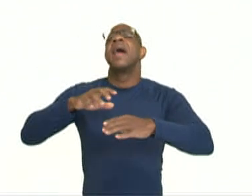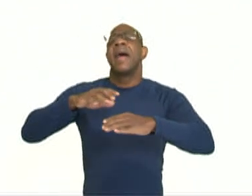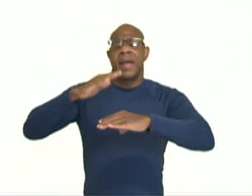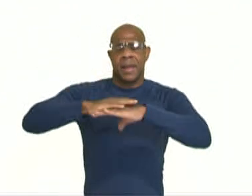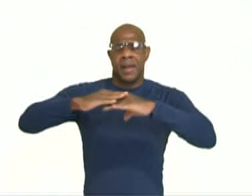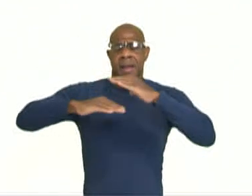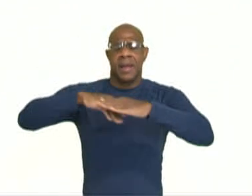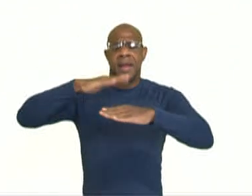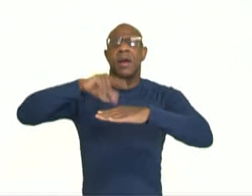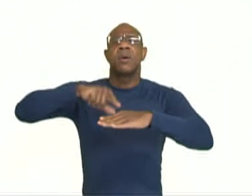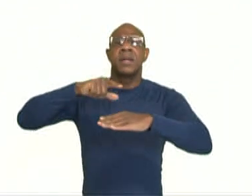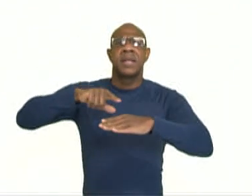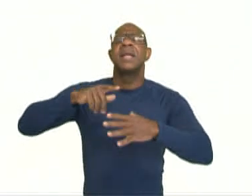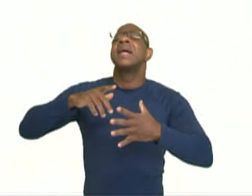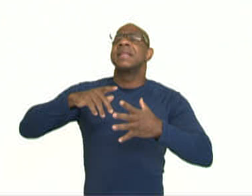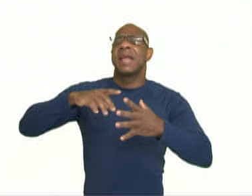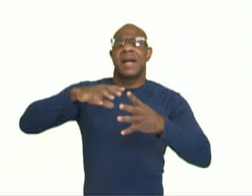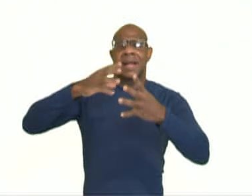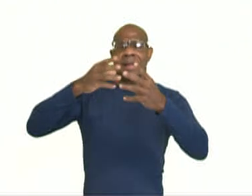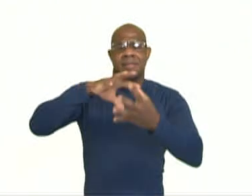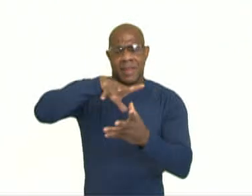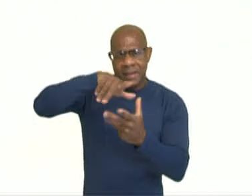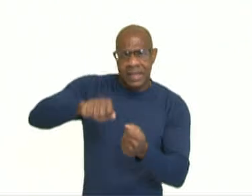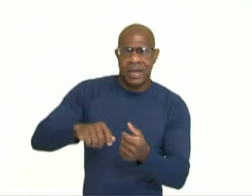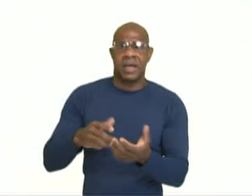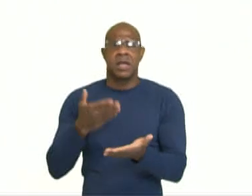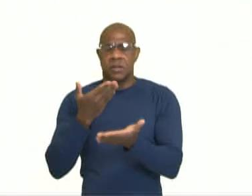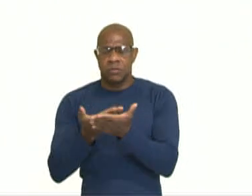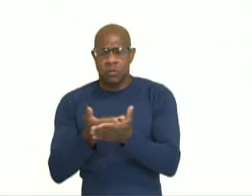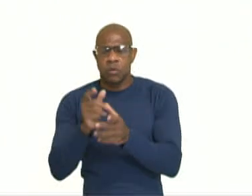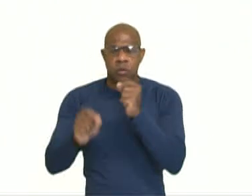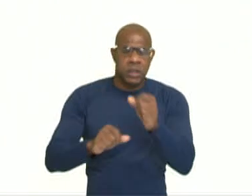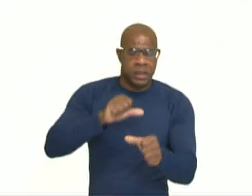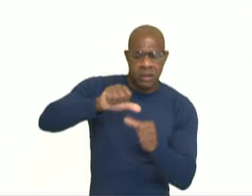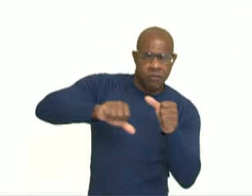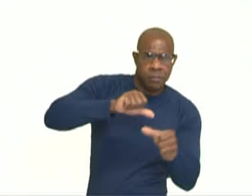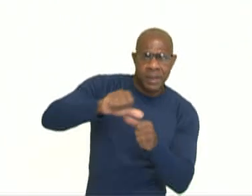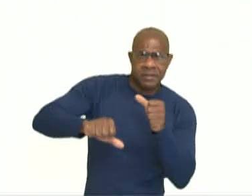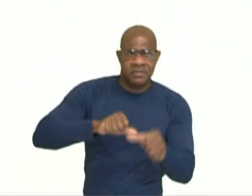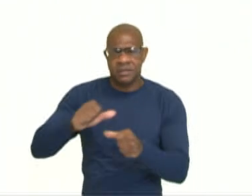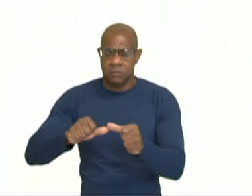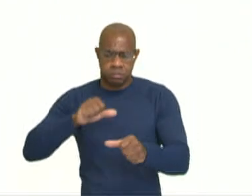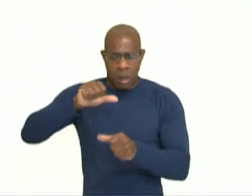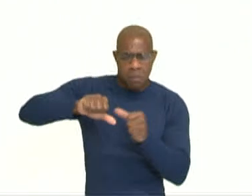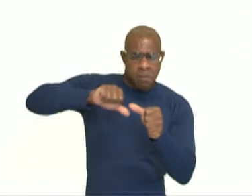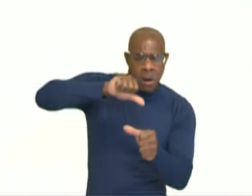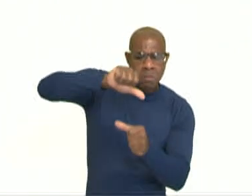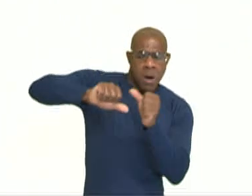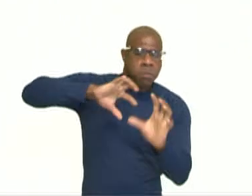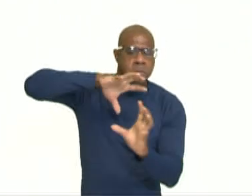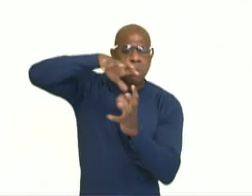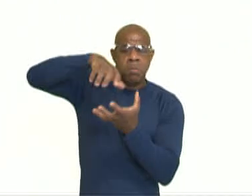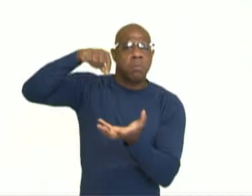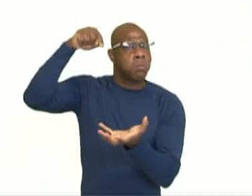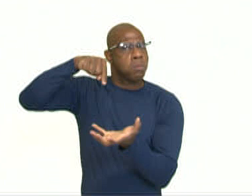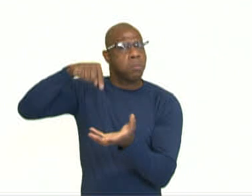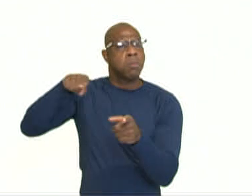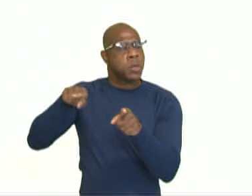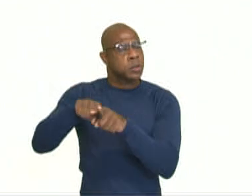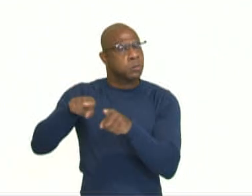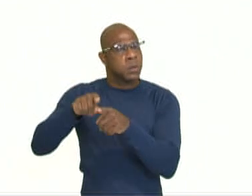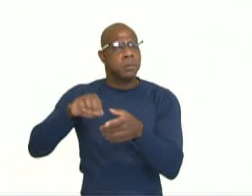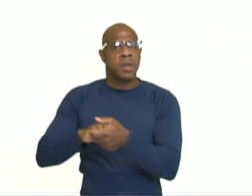a transformação do nosso planeta, que é um planeta que ainda está em transformação. E isso é imprescindível que